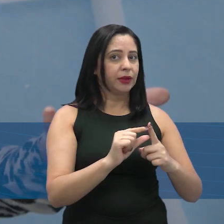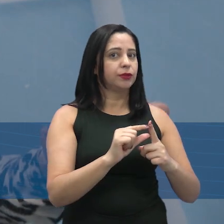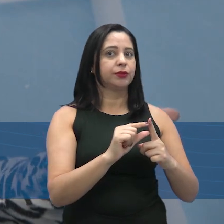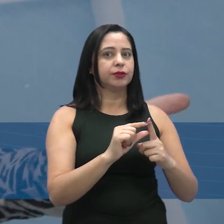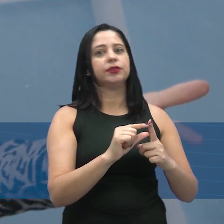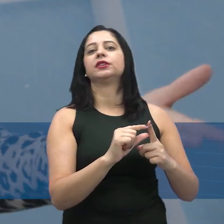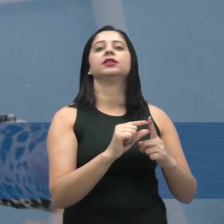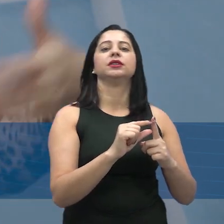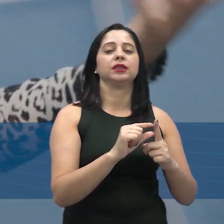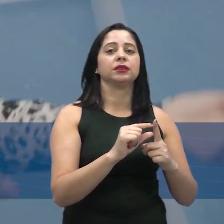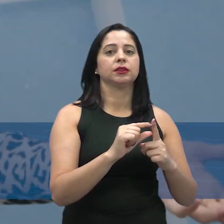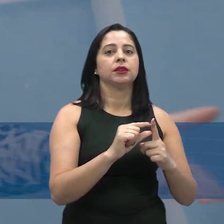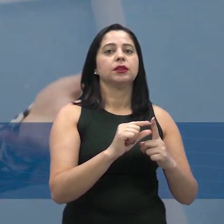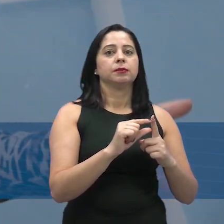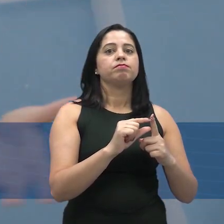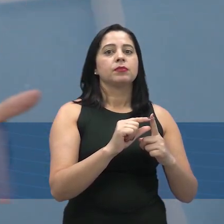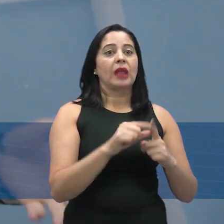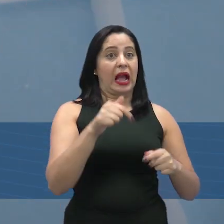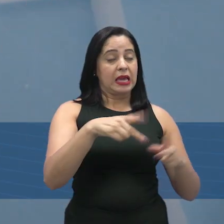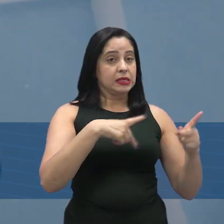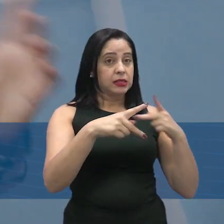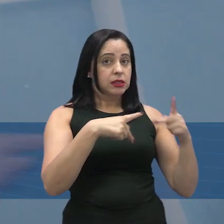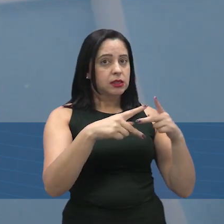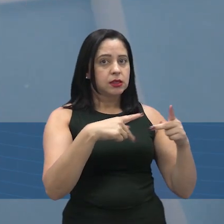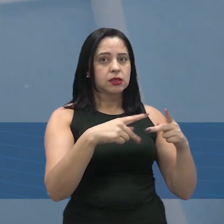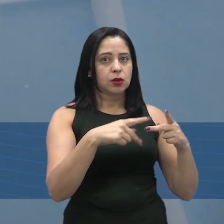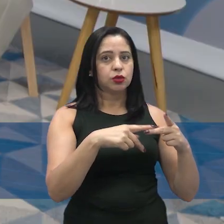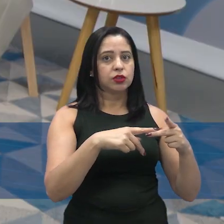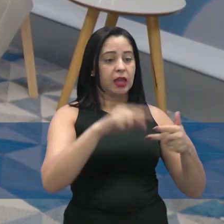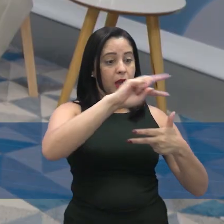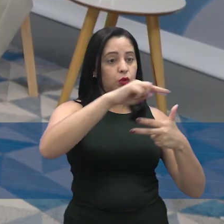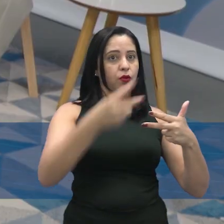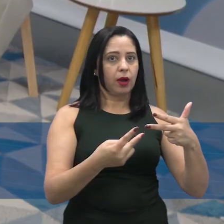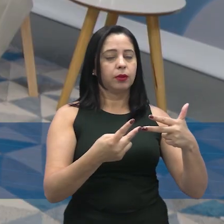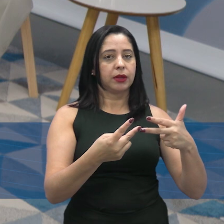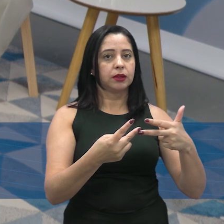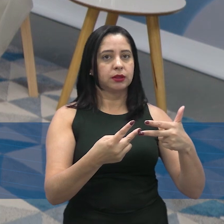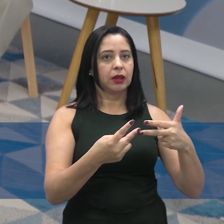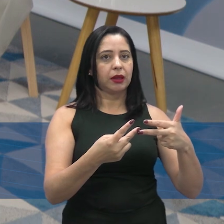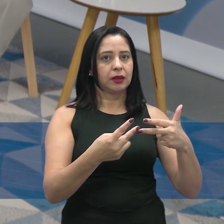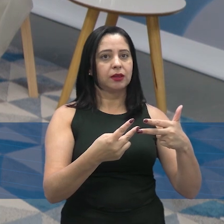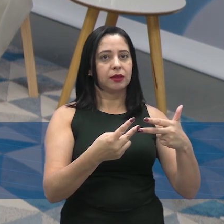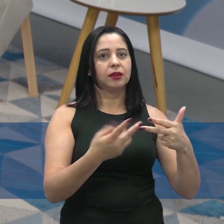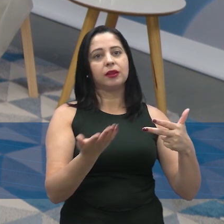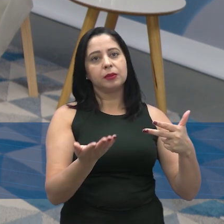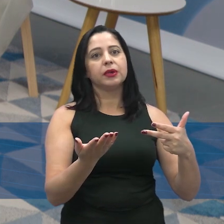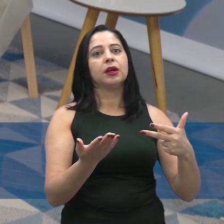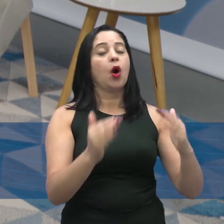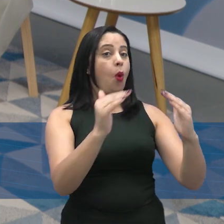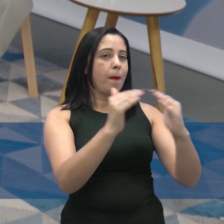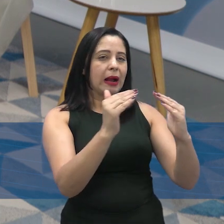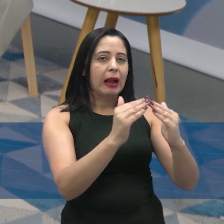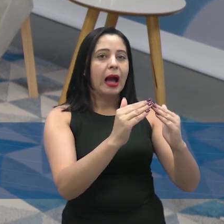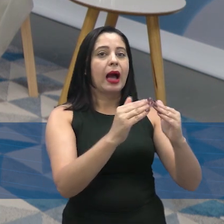pega nas capitais, São José dos Campos, mesmo, né, aqui no Vale do Paraíba, né, as cidades, uma